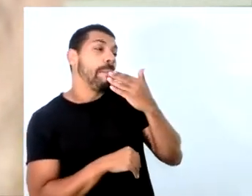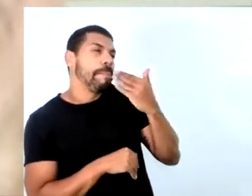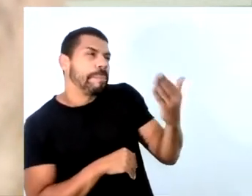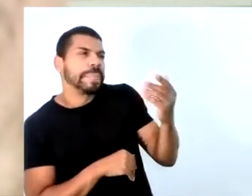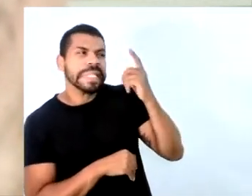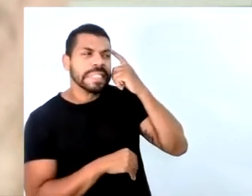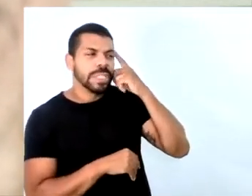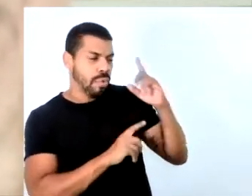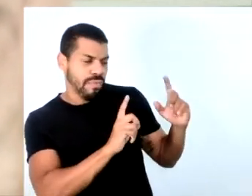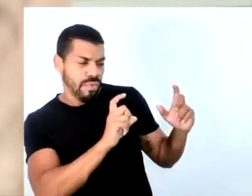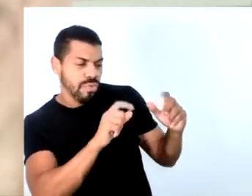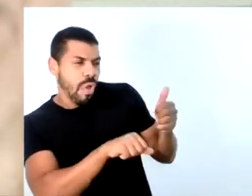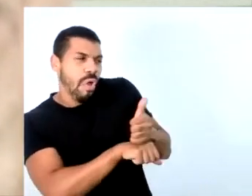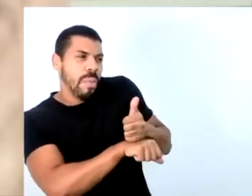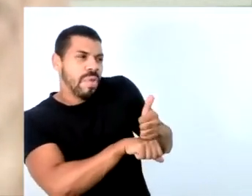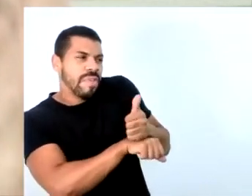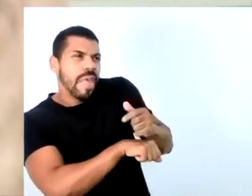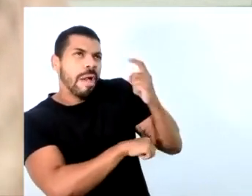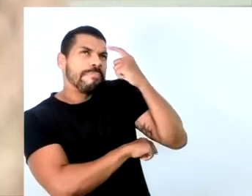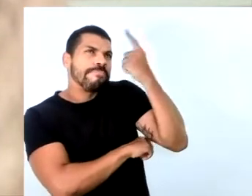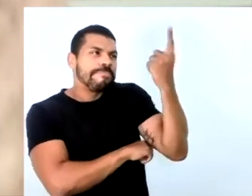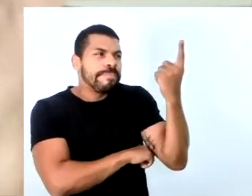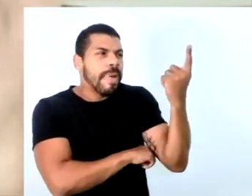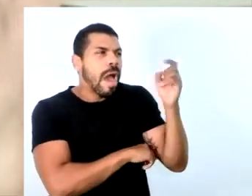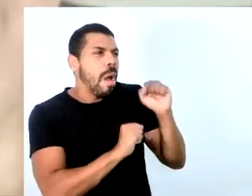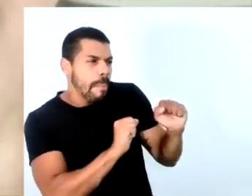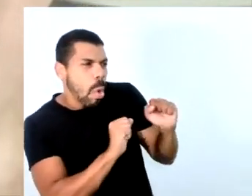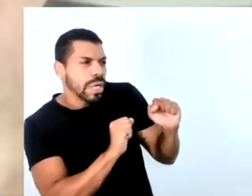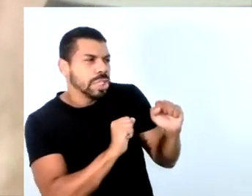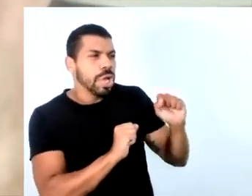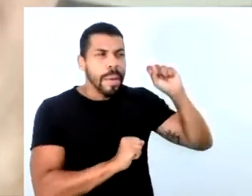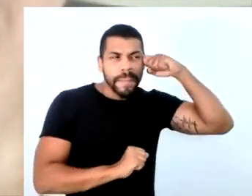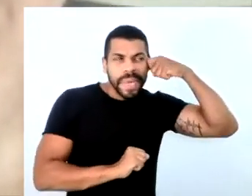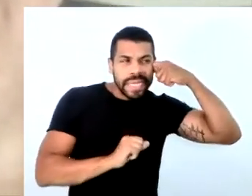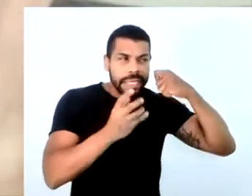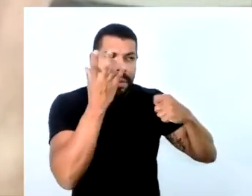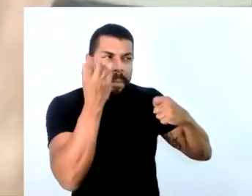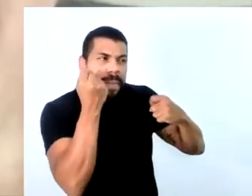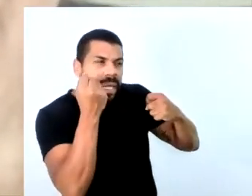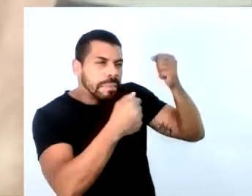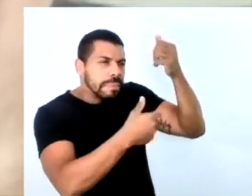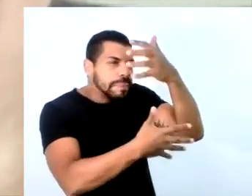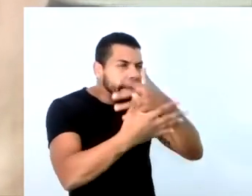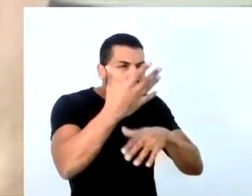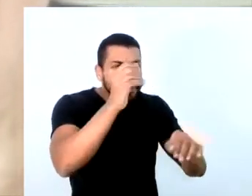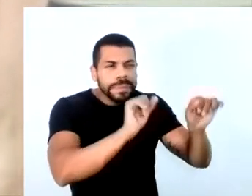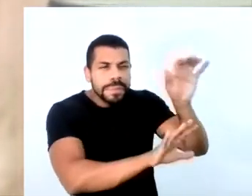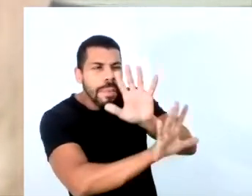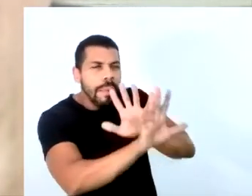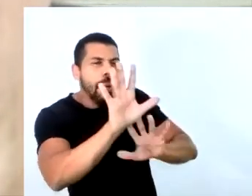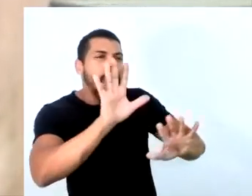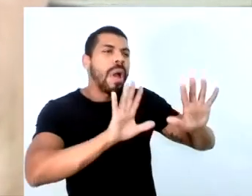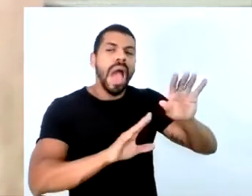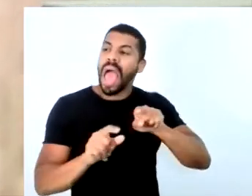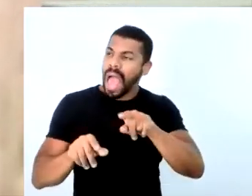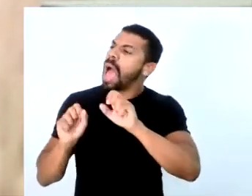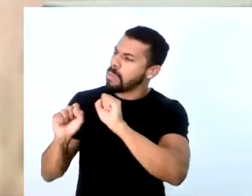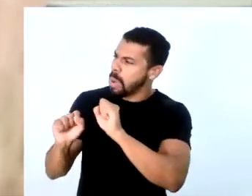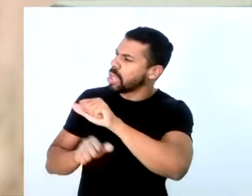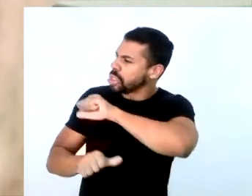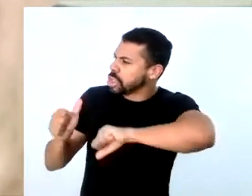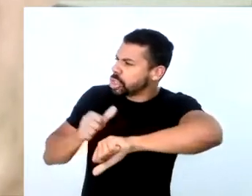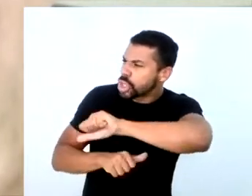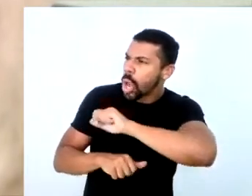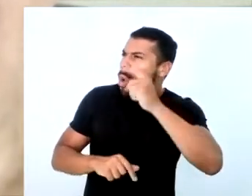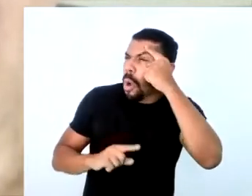trabalhando para o filme. Porque aí você pode ligar para o fotógrafo e dizer, olha, pensei nessa cena que a gente está montando aqui desse jeito, se ela for toda preta e branca, o cara compra